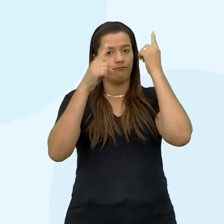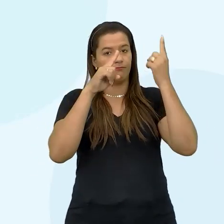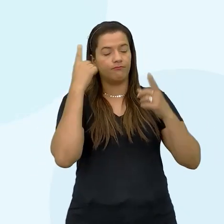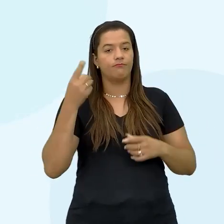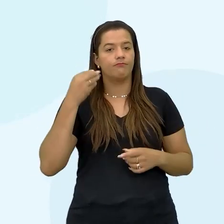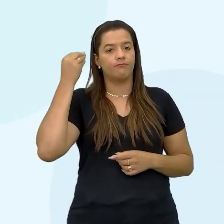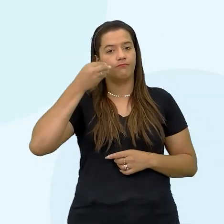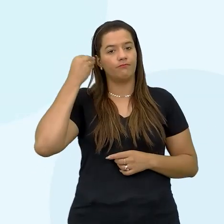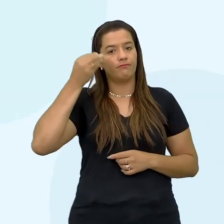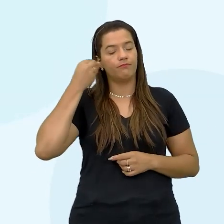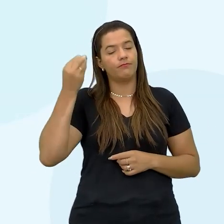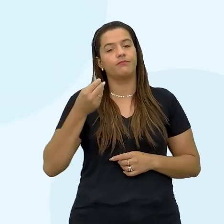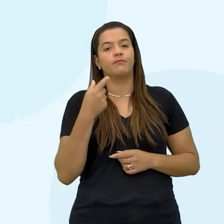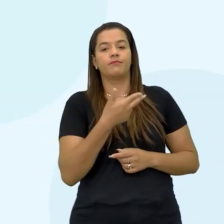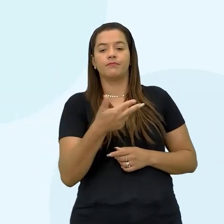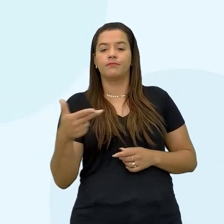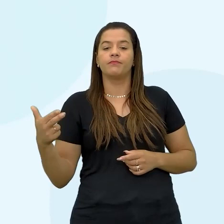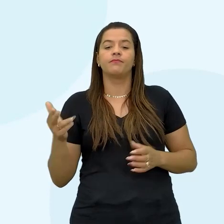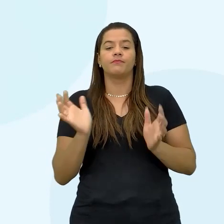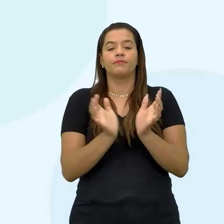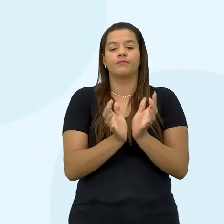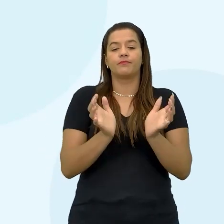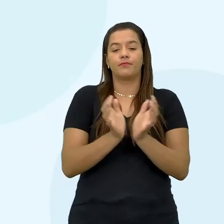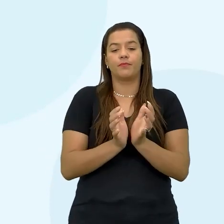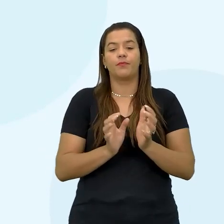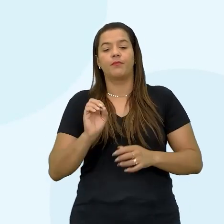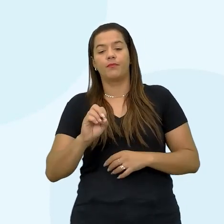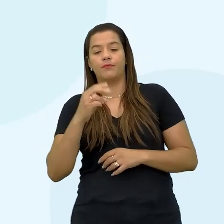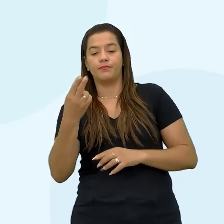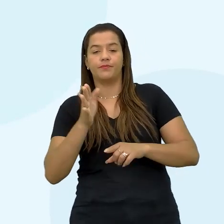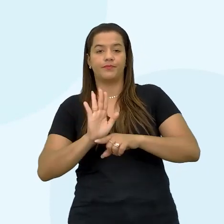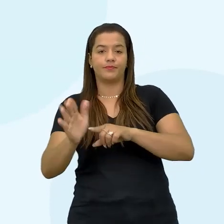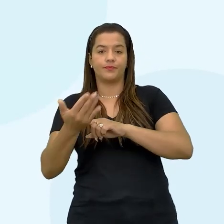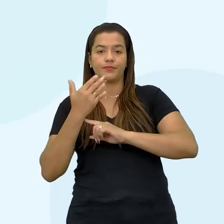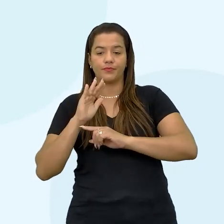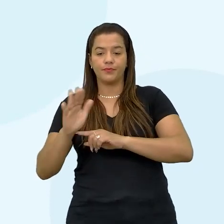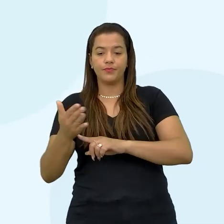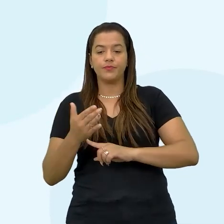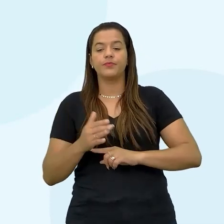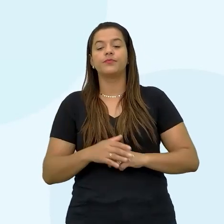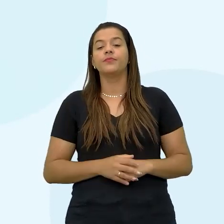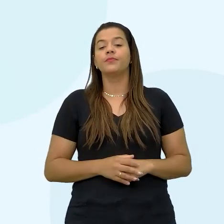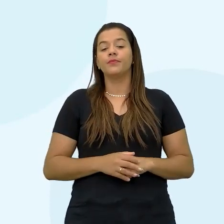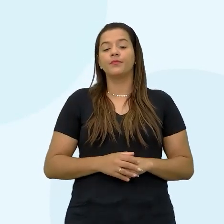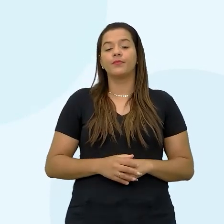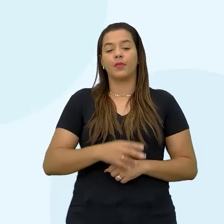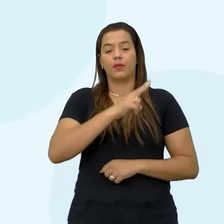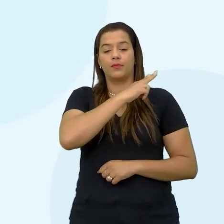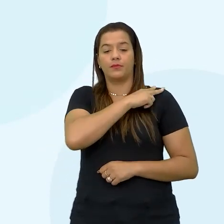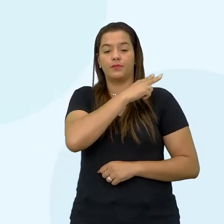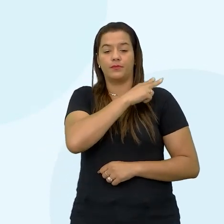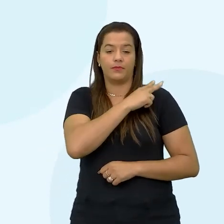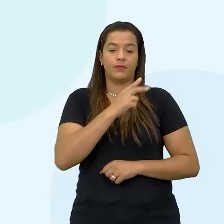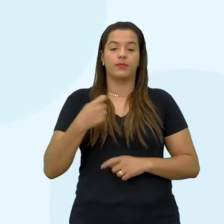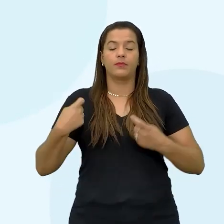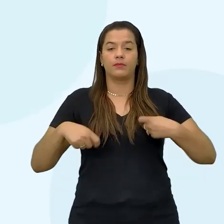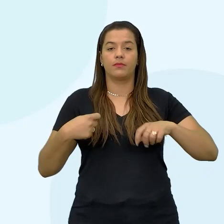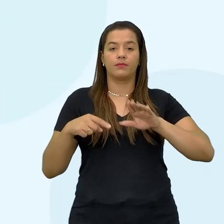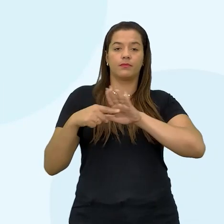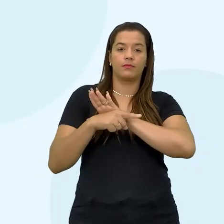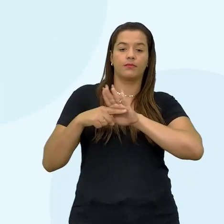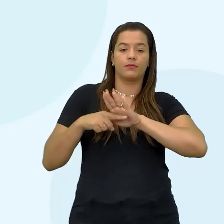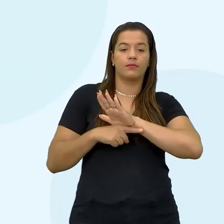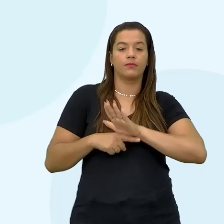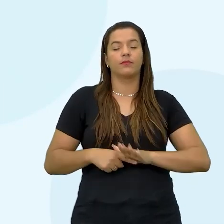vivências e experiências individuais, coletivas e ou colaborativas. Para a segunda série, processos de pesquisa e busca